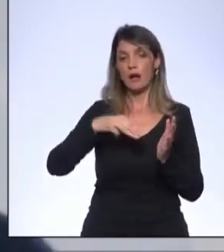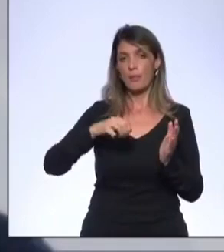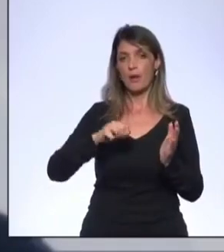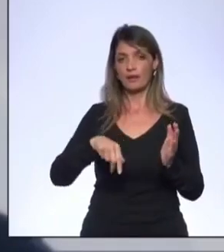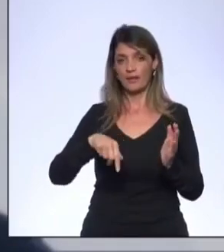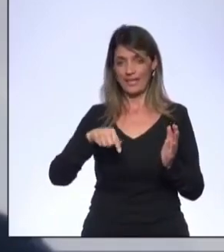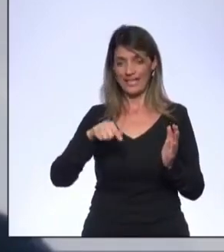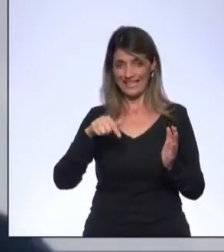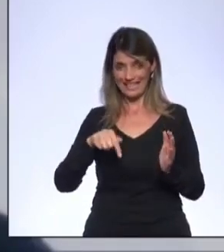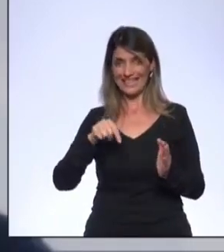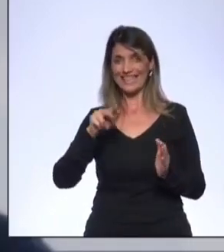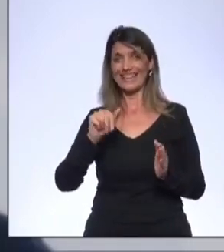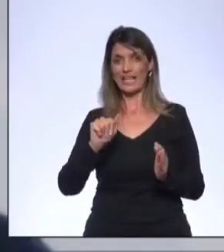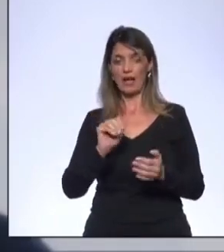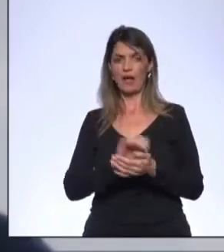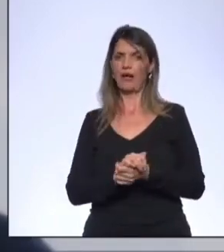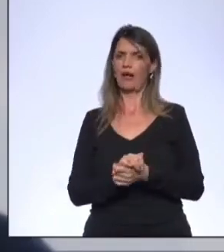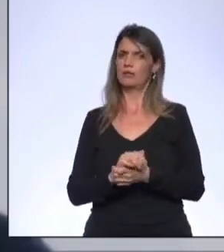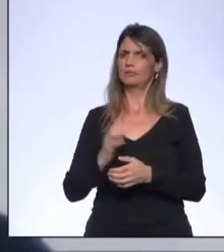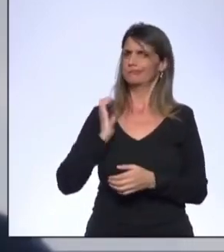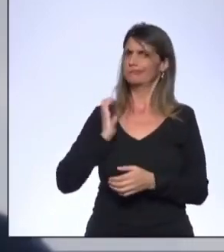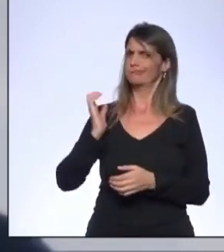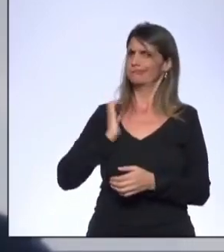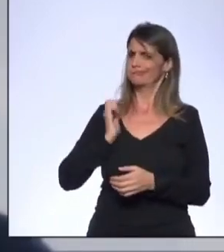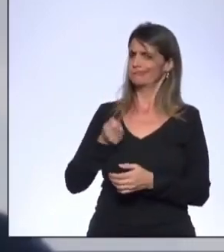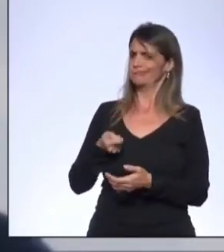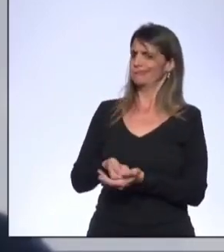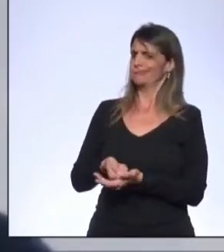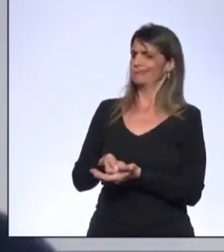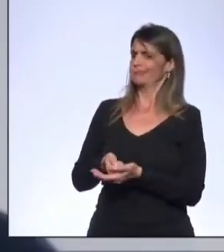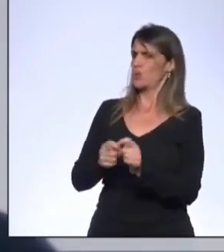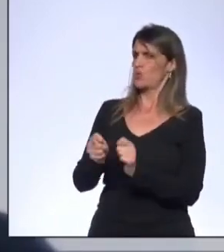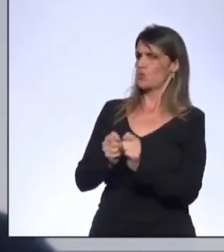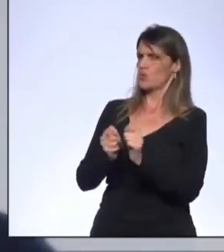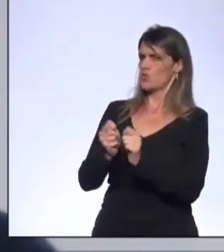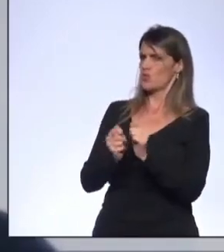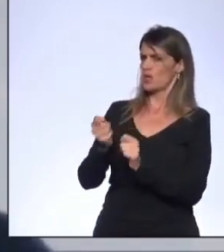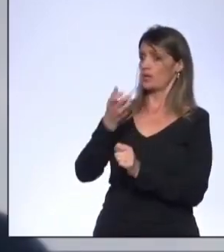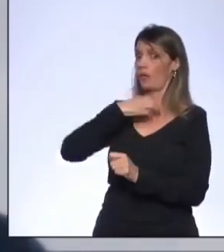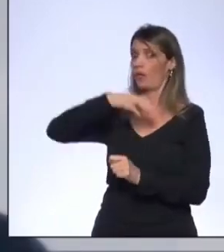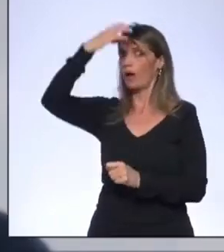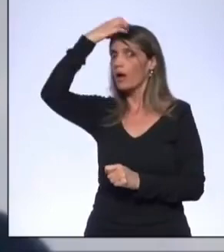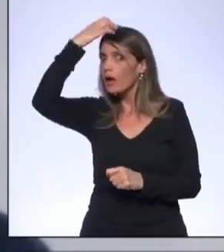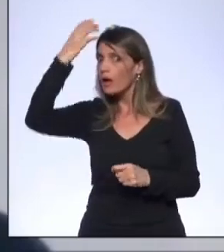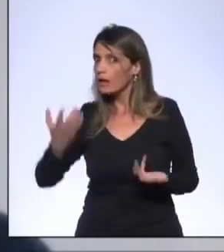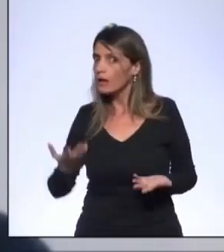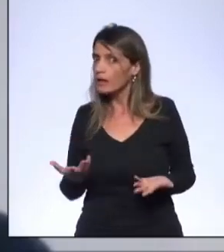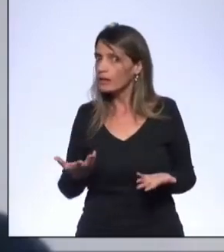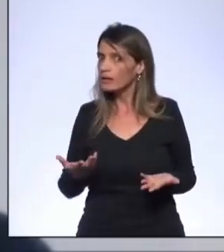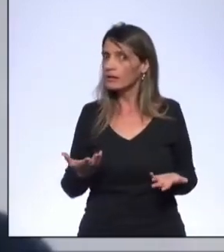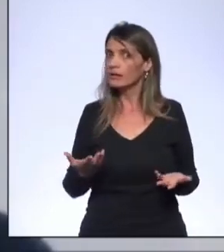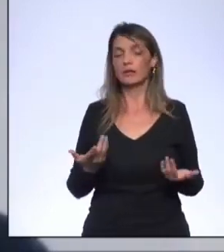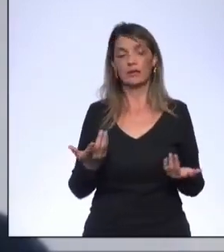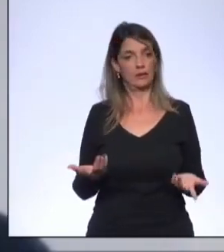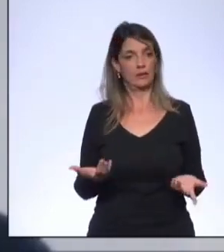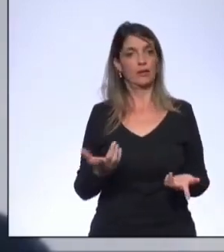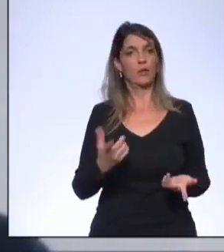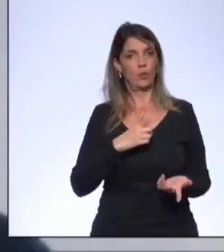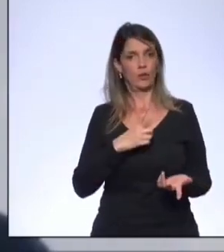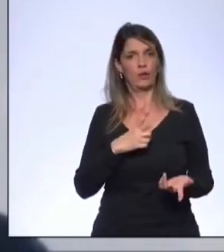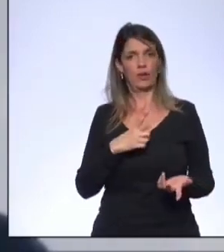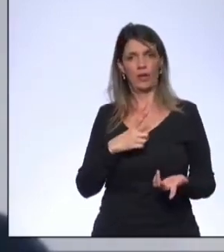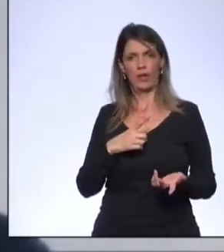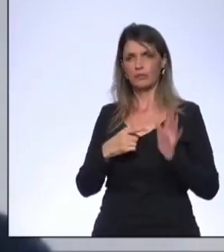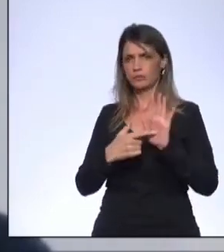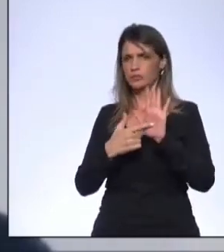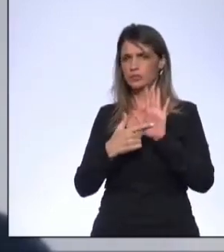que a nobreza está meio que colocando rédea ali no rei, tá? Então, apesar de a gente ter esse desenho feudal